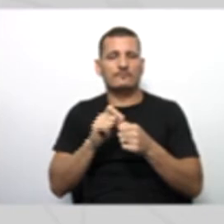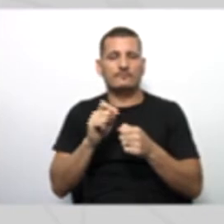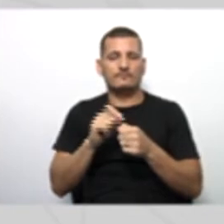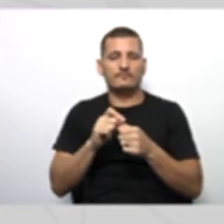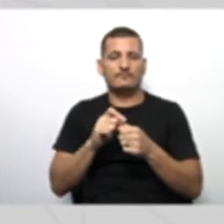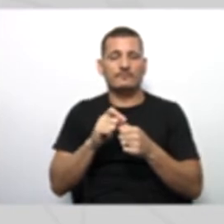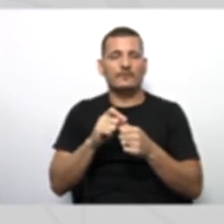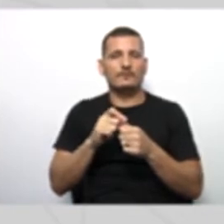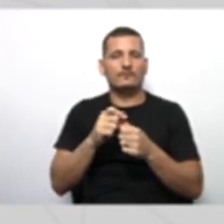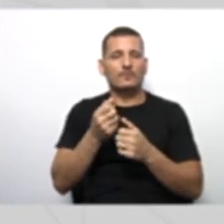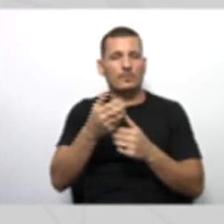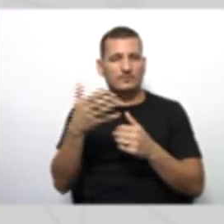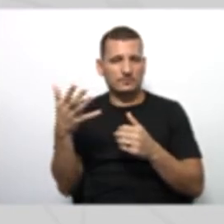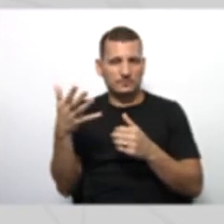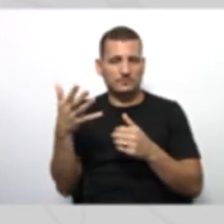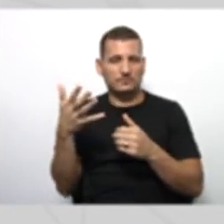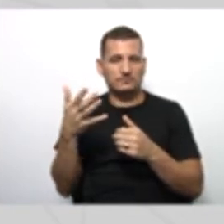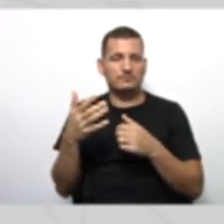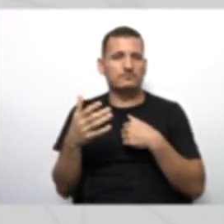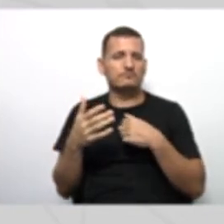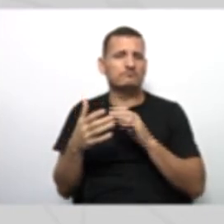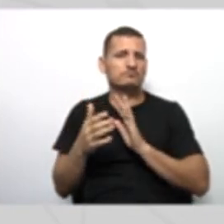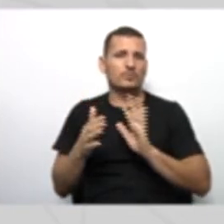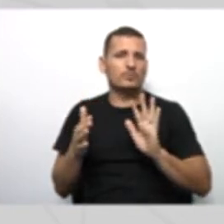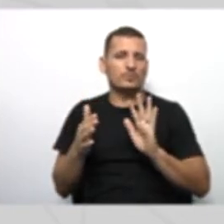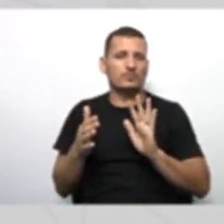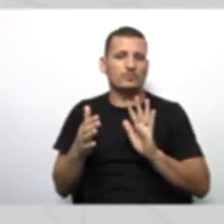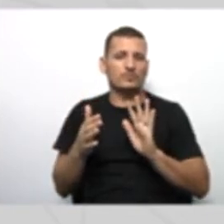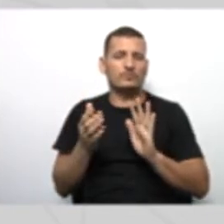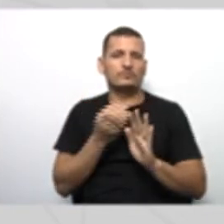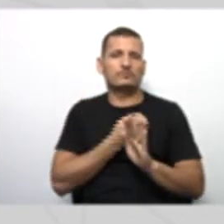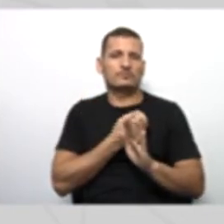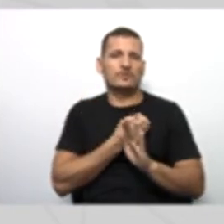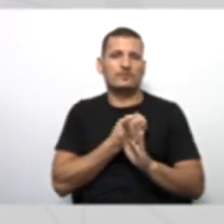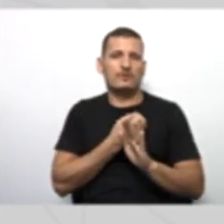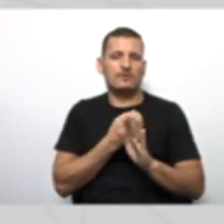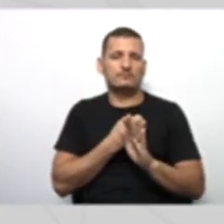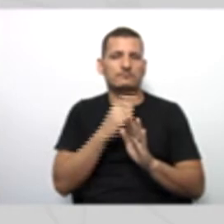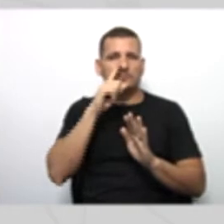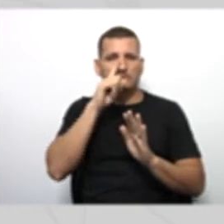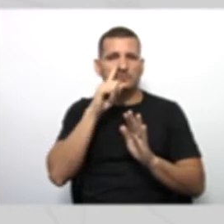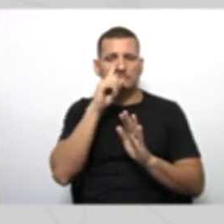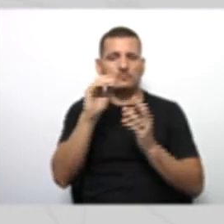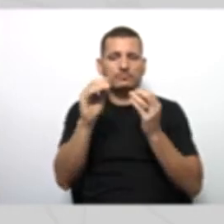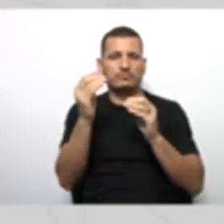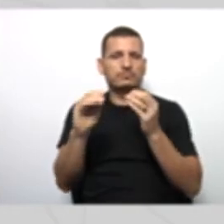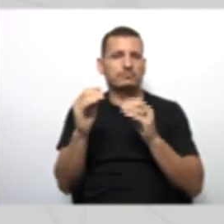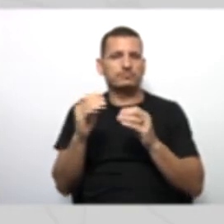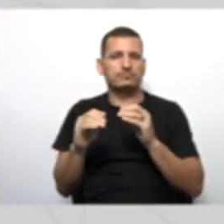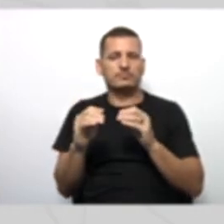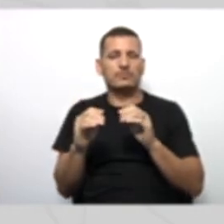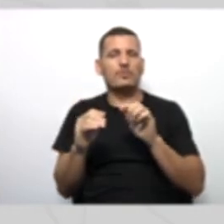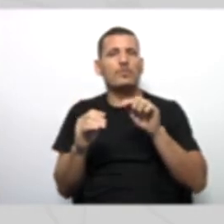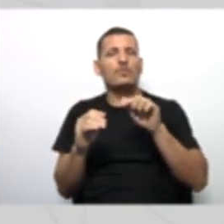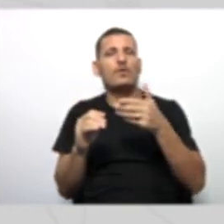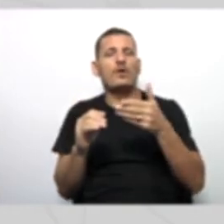Depois que você faz essa análise qualitativa, você tem que fazer a análise quantitativa, tá? Ou